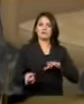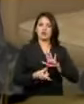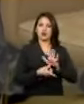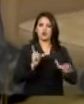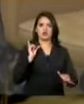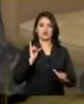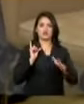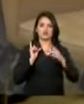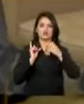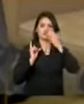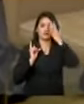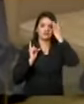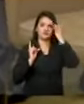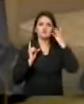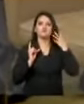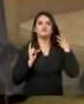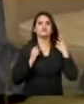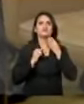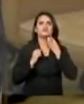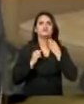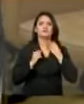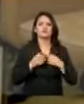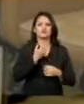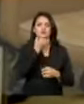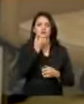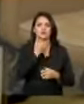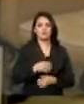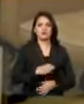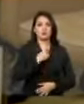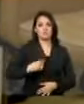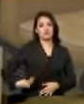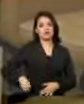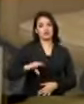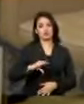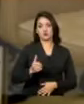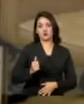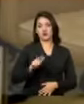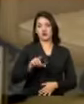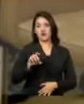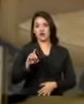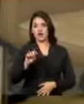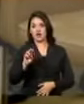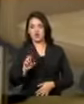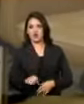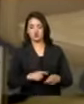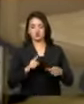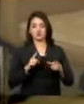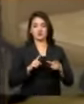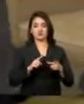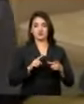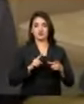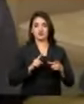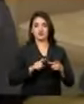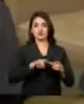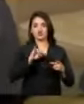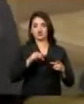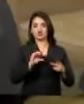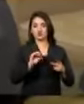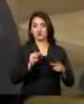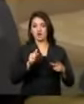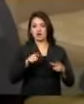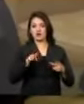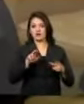direitos antecipadamente. Ministro Carlos Veloso, ministra Ellen Grace, ministro Joaquim Barbosa, além,